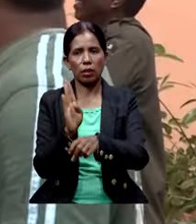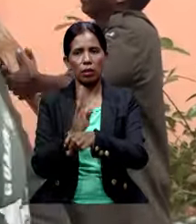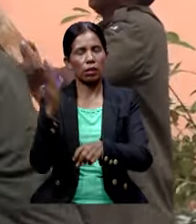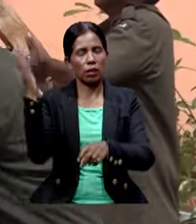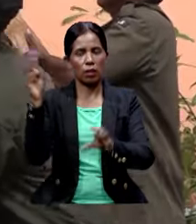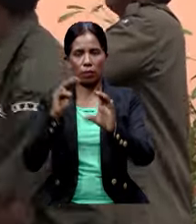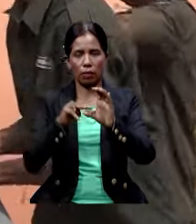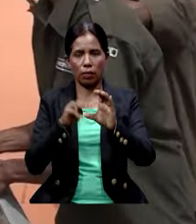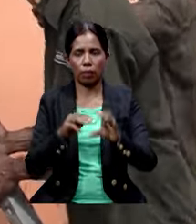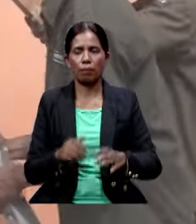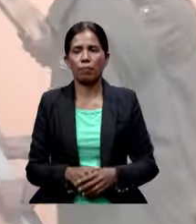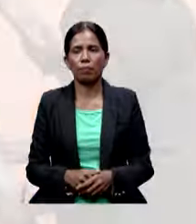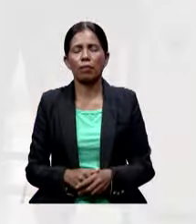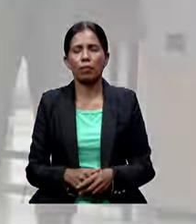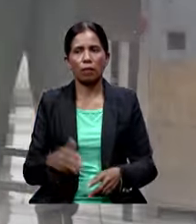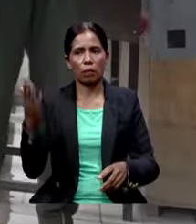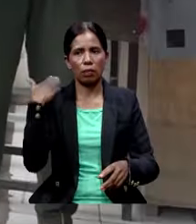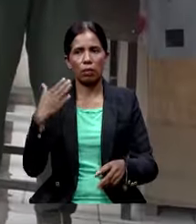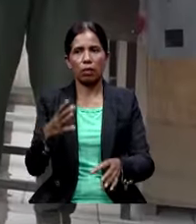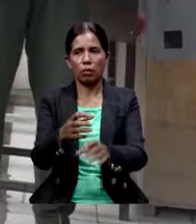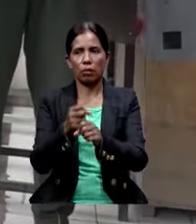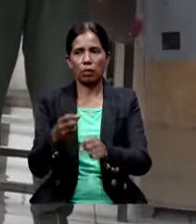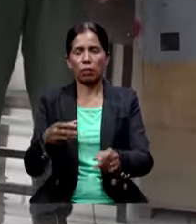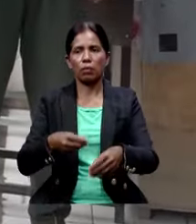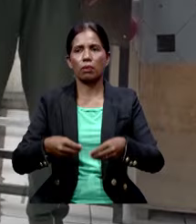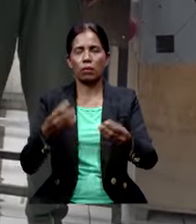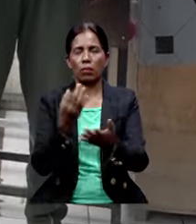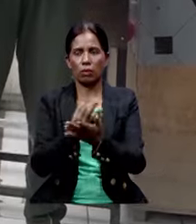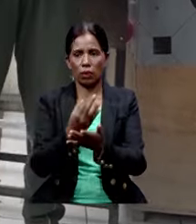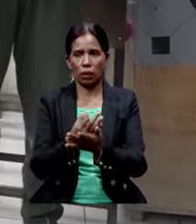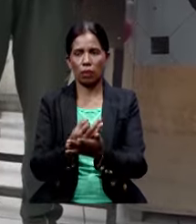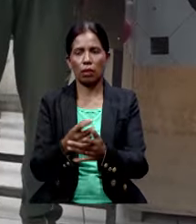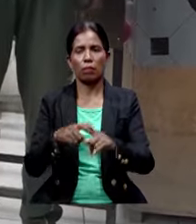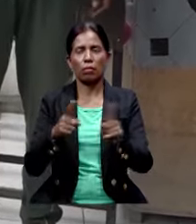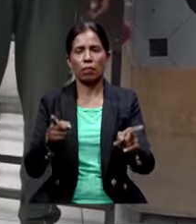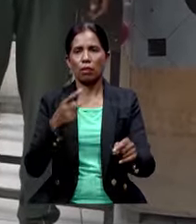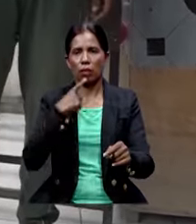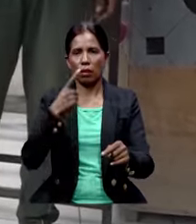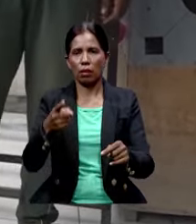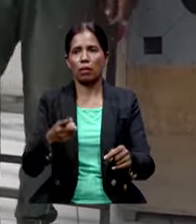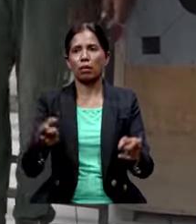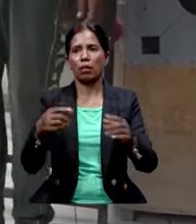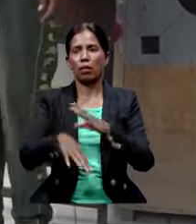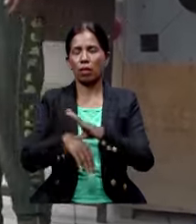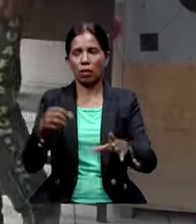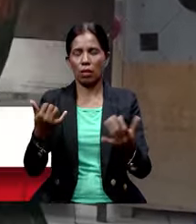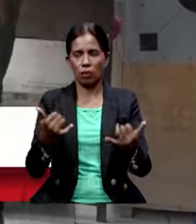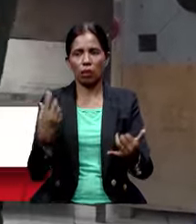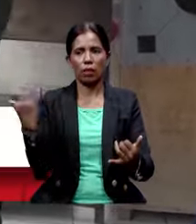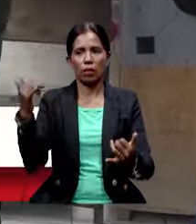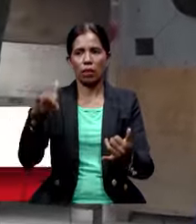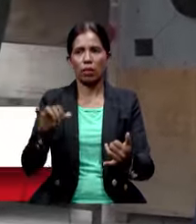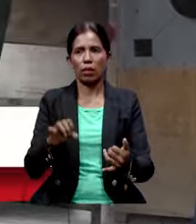mercado ida benatong ida gosure memang gosure ne ma poten kan trogi ma be ida de atu ma asa agora ne ma poin direct sira